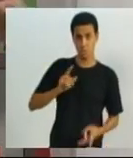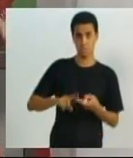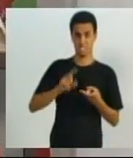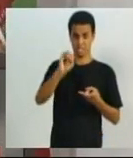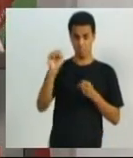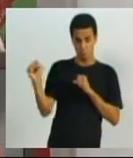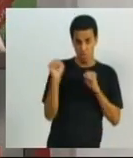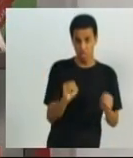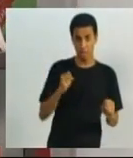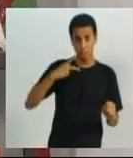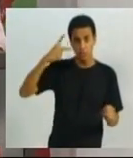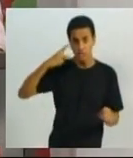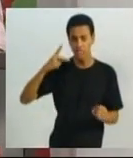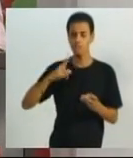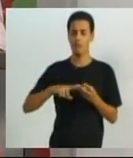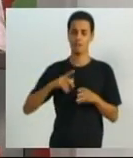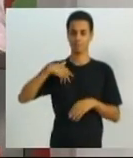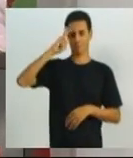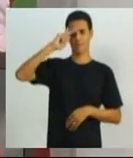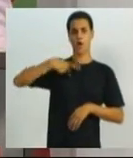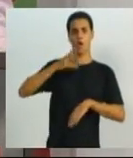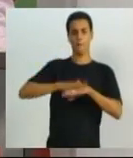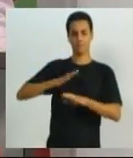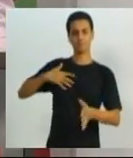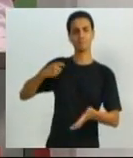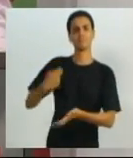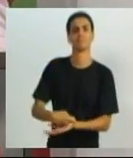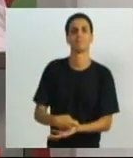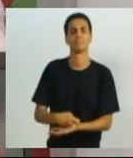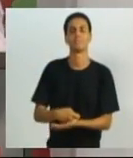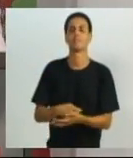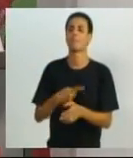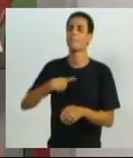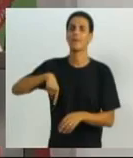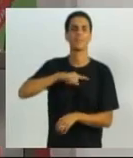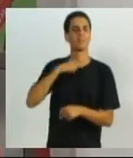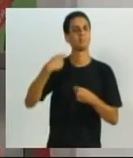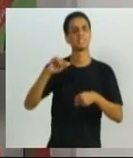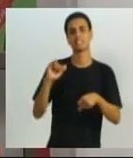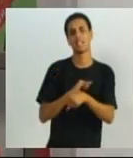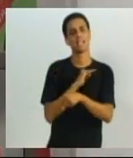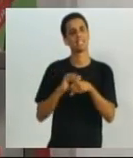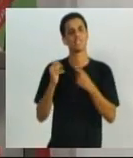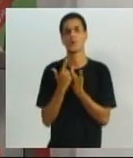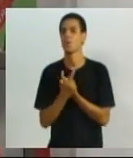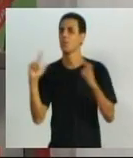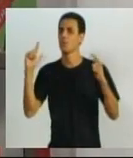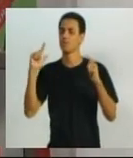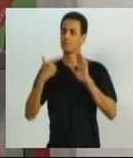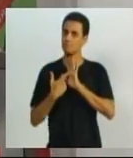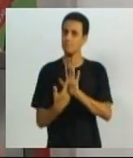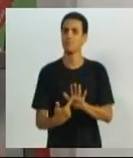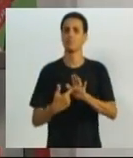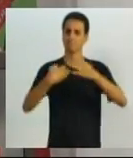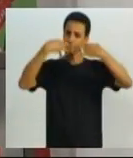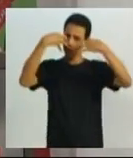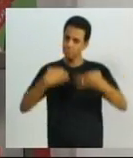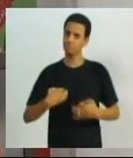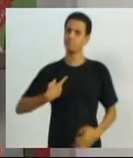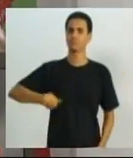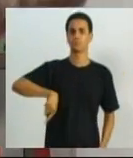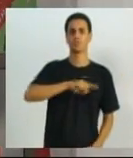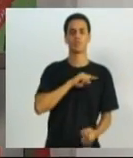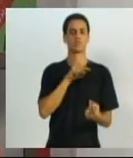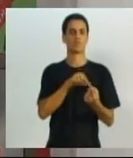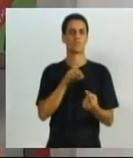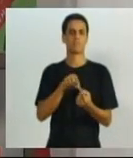muito diferente. E a gente precisa evitar isso, fazer algo realmente que seja digno para todos nós. Que dê condições